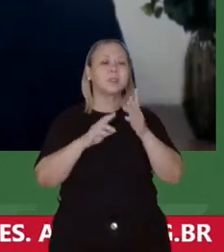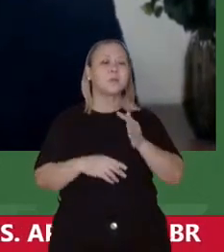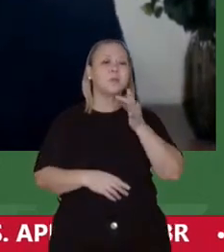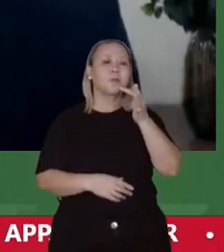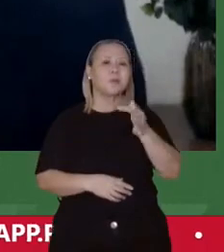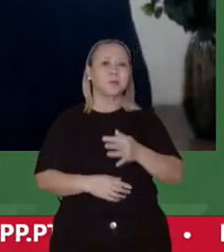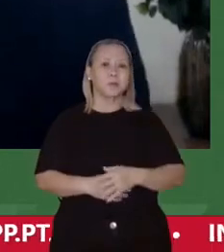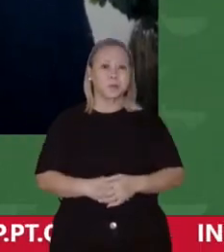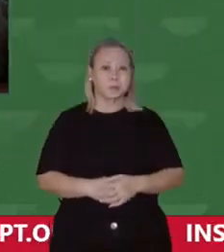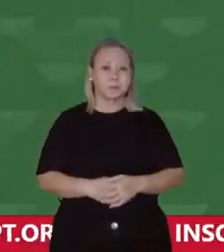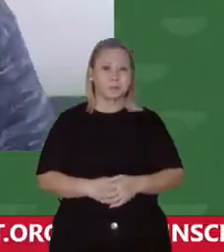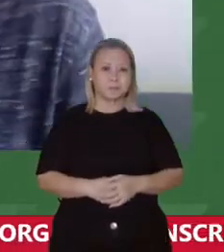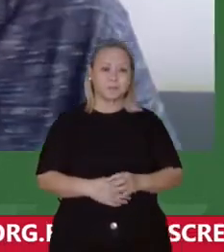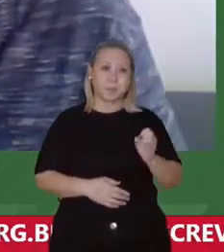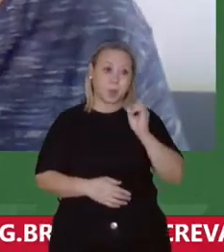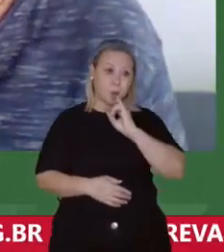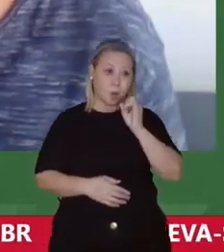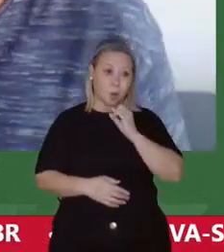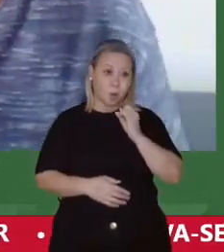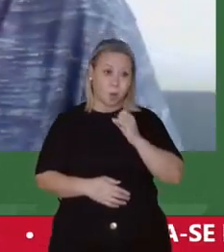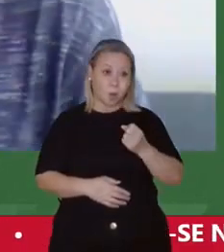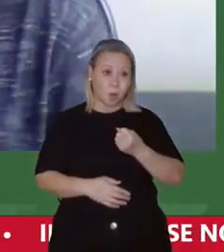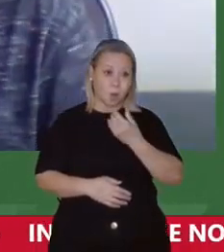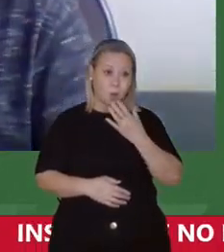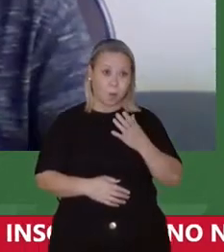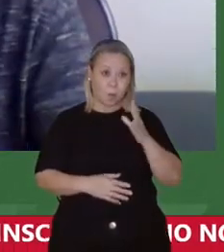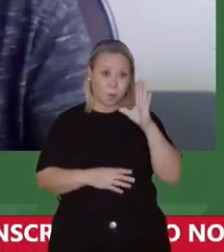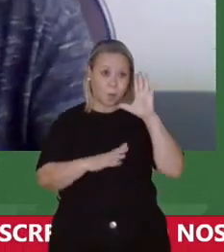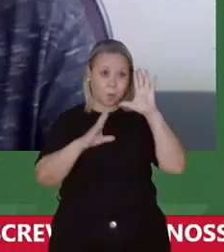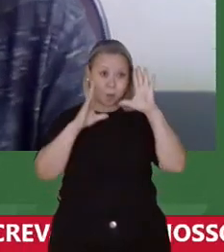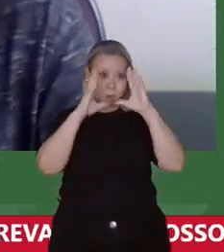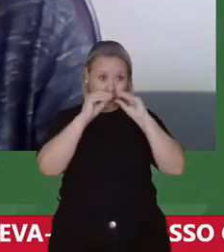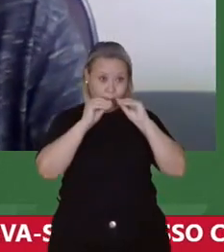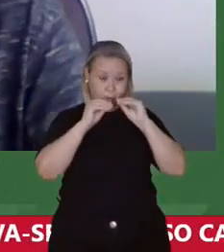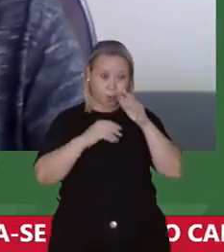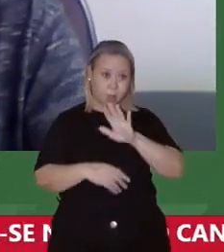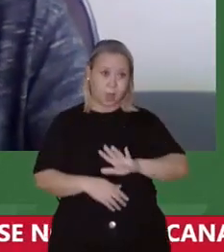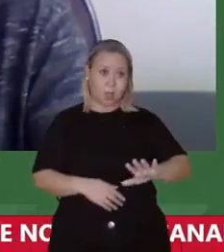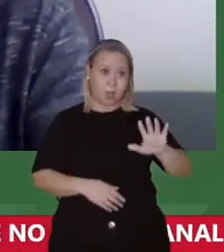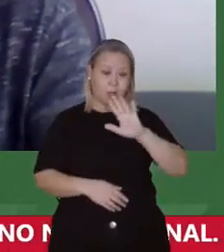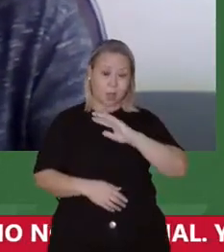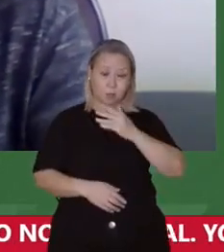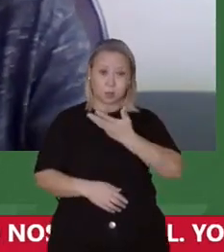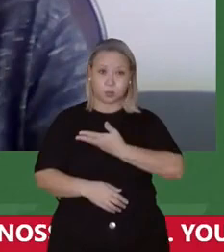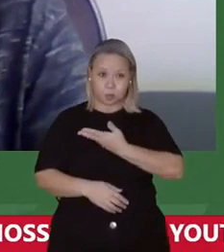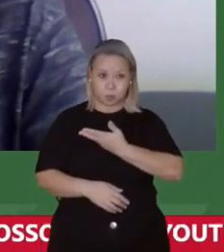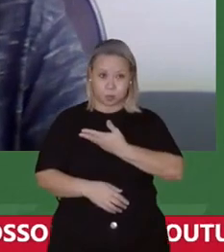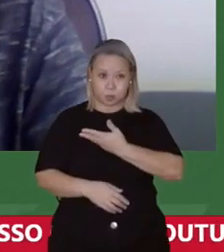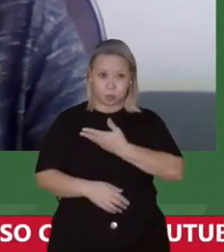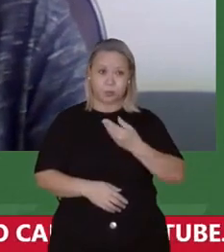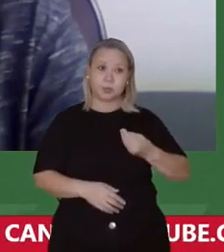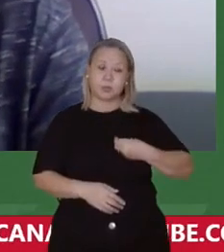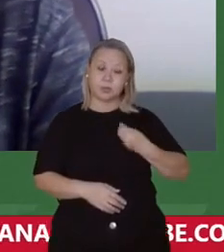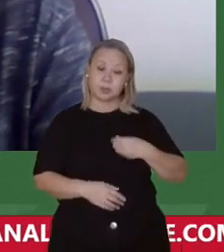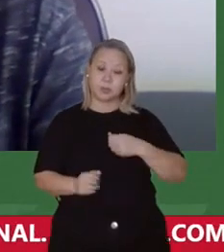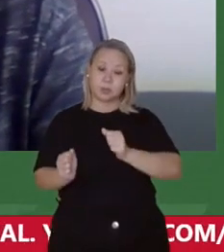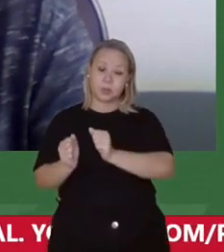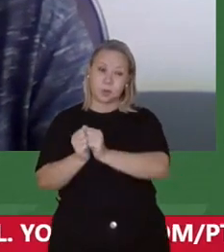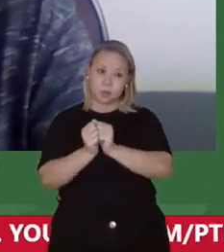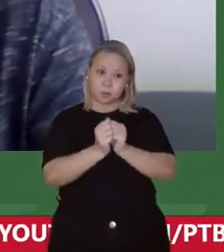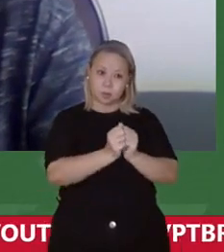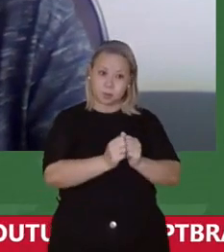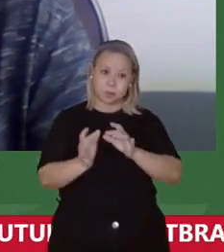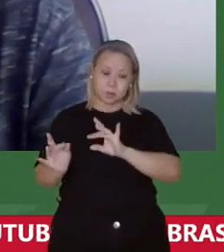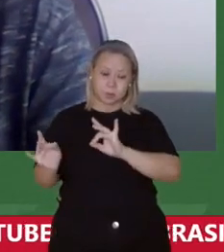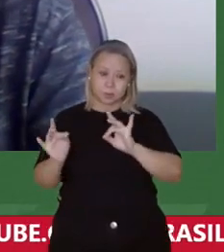Oi, Reginaldo. Boa tarde. Boa tarde a todas as companheiras que estão aqui conosco.